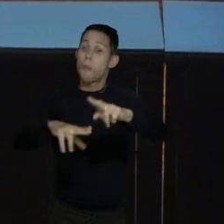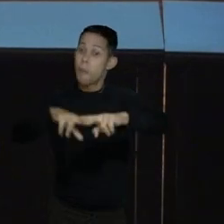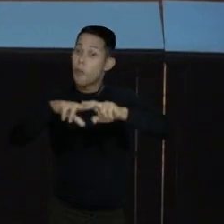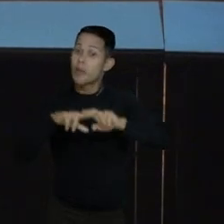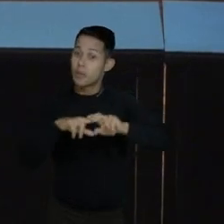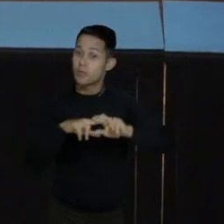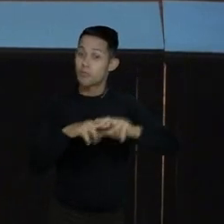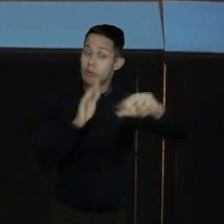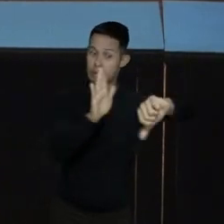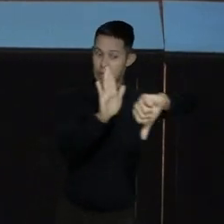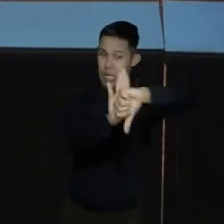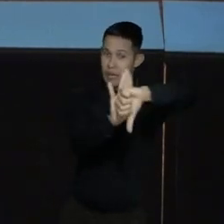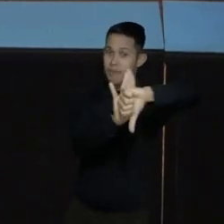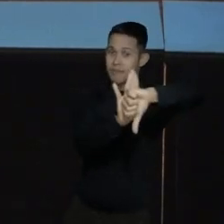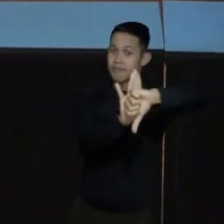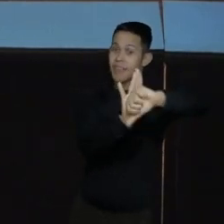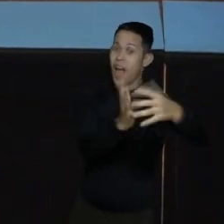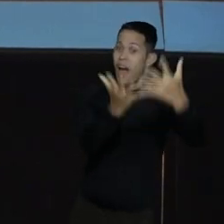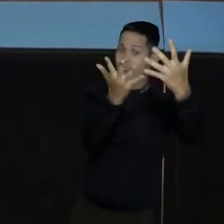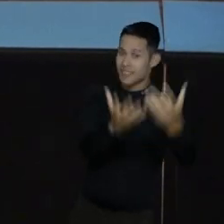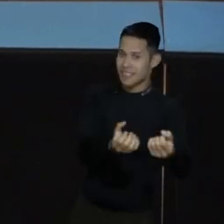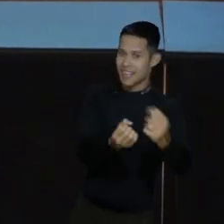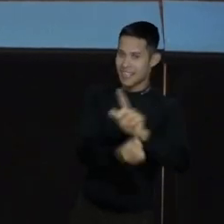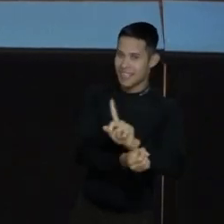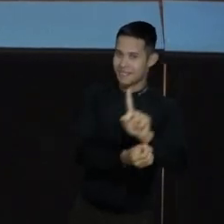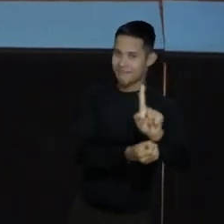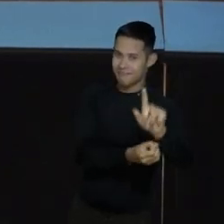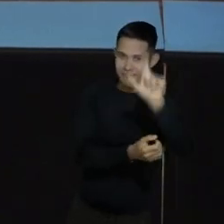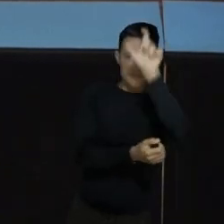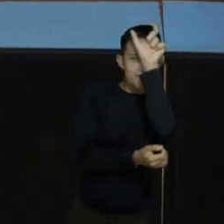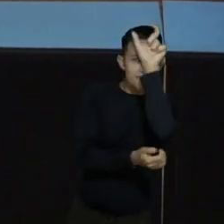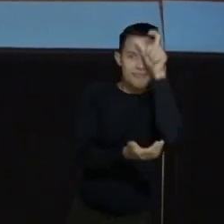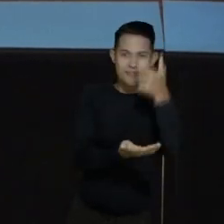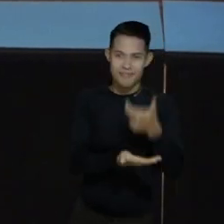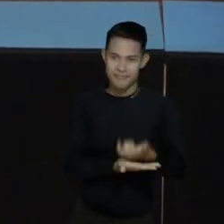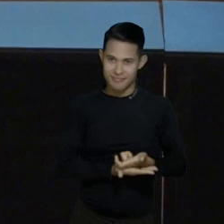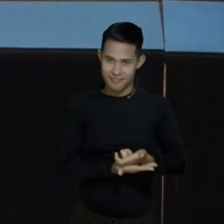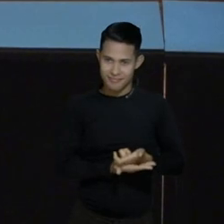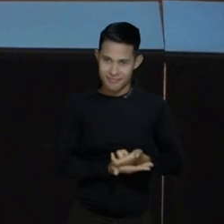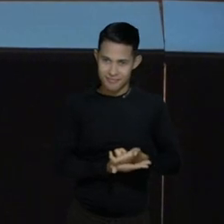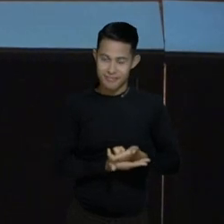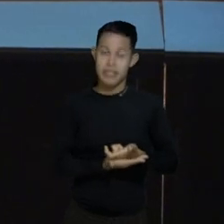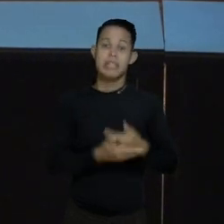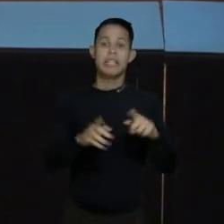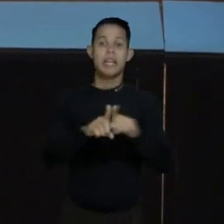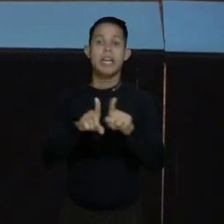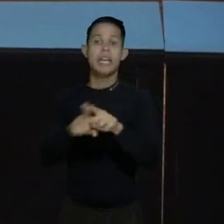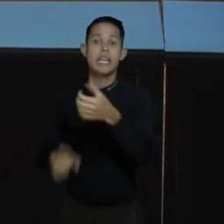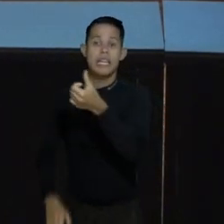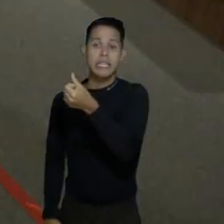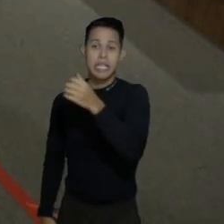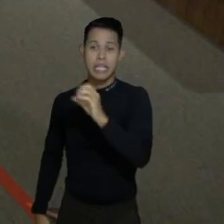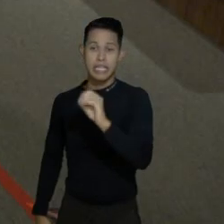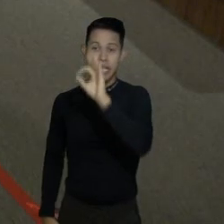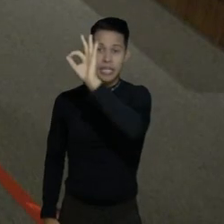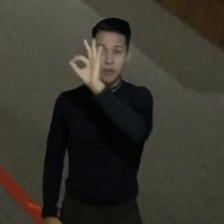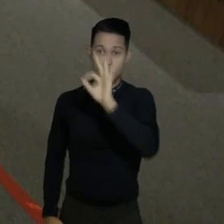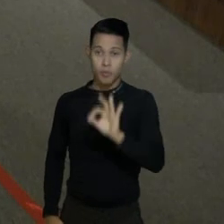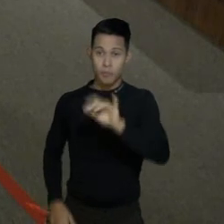gente sabe é que 70% da nossa população carcerária não completou o ensino